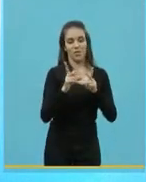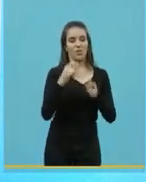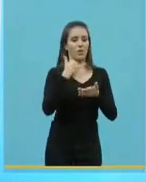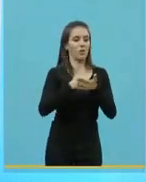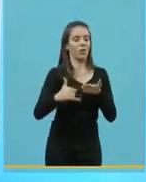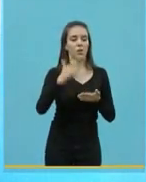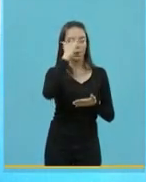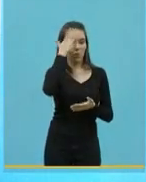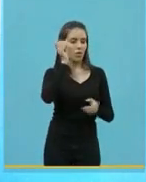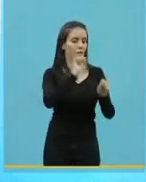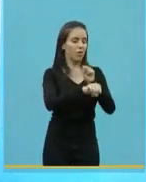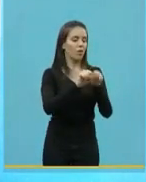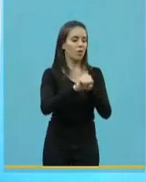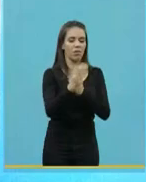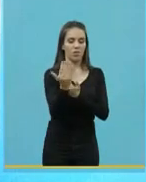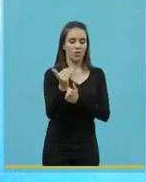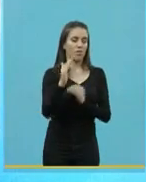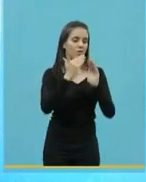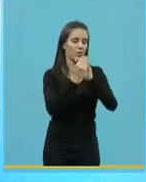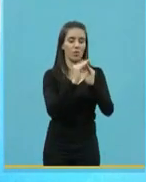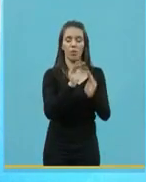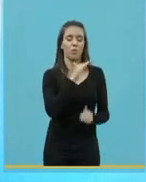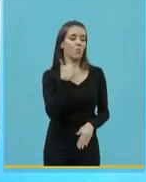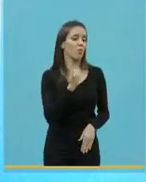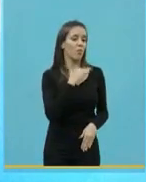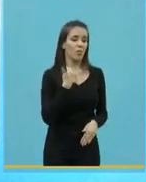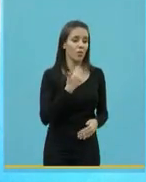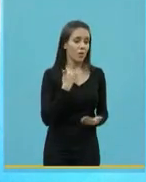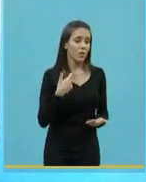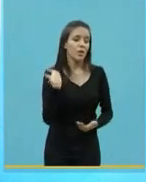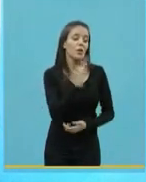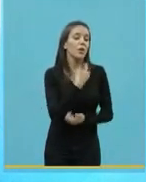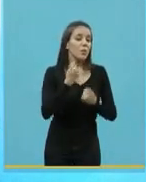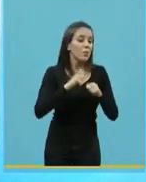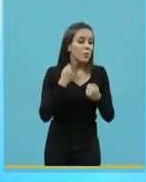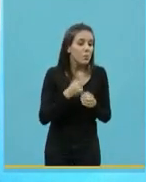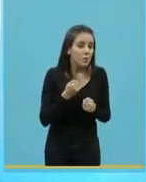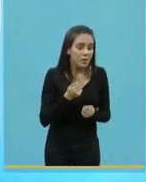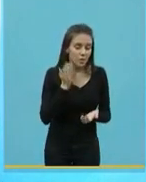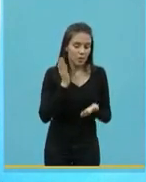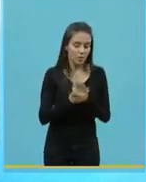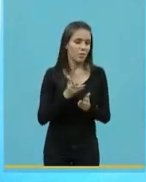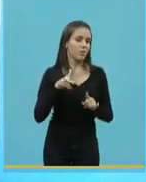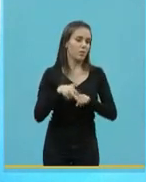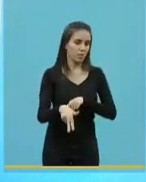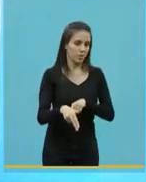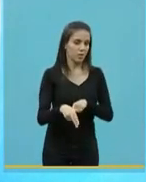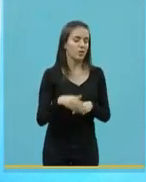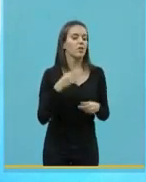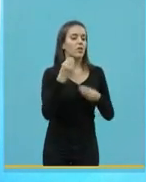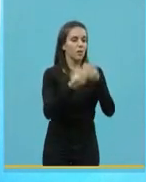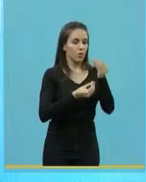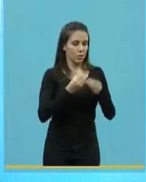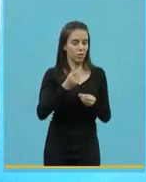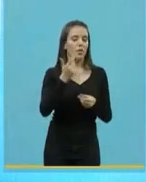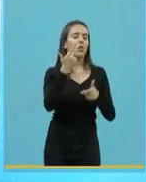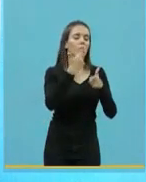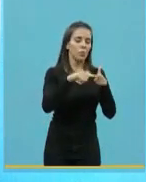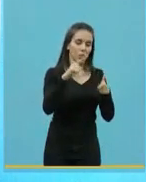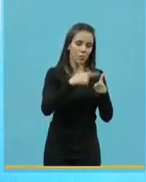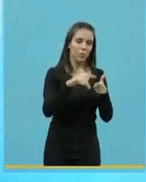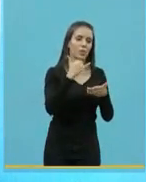matando os jovens nas favelas e periferias nós temos que descriminalizar tratar a questão das substâncias químicas